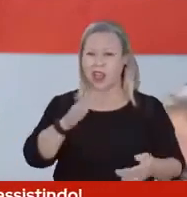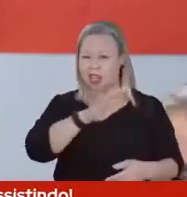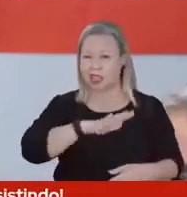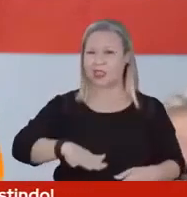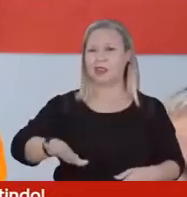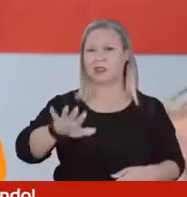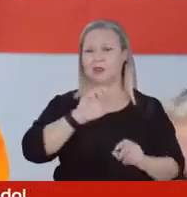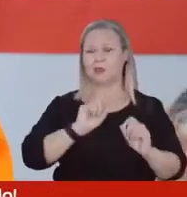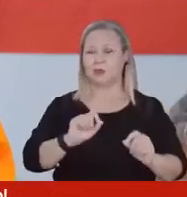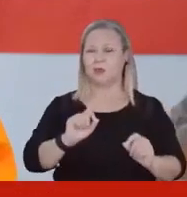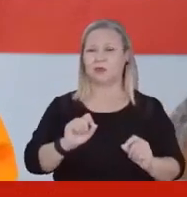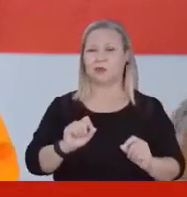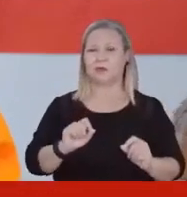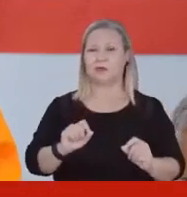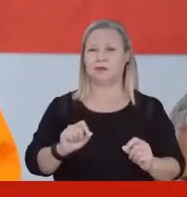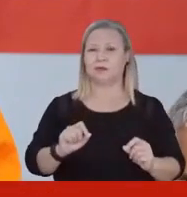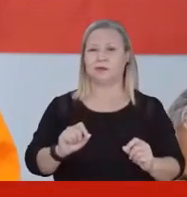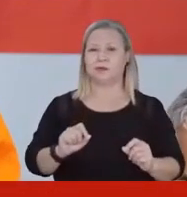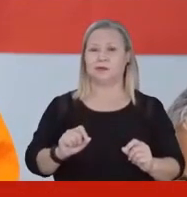do Senado Federal,